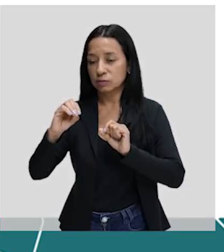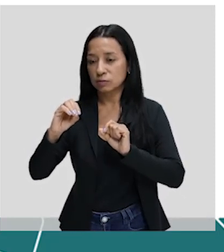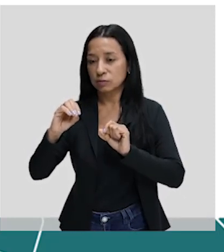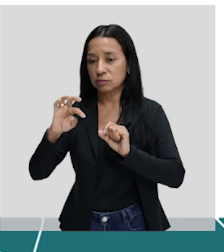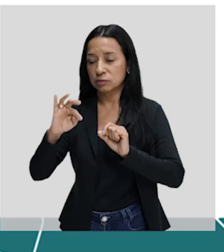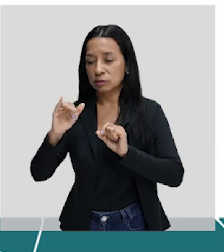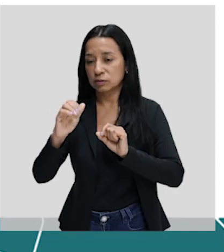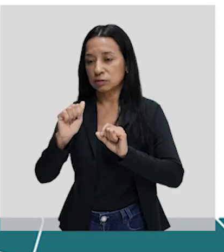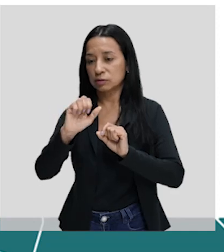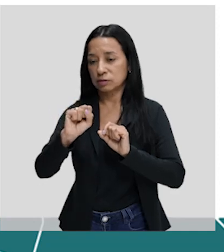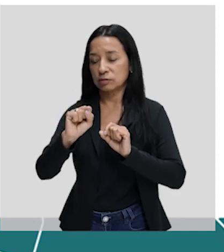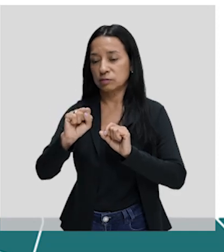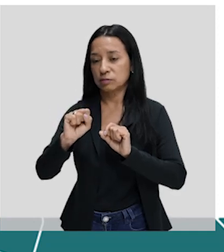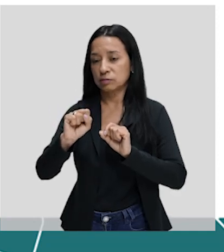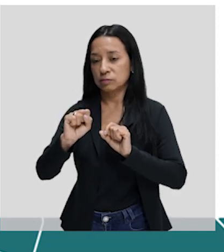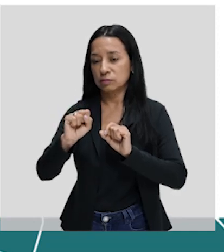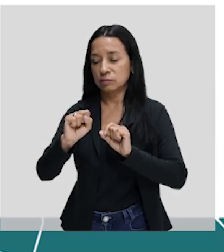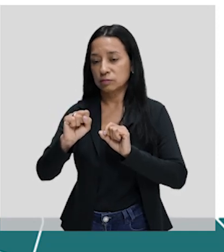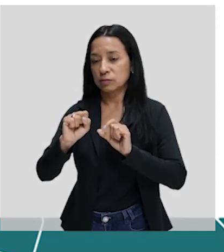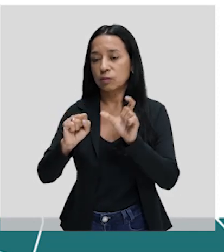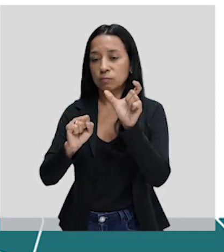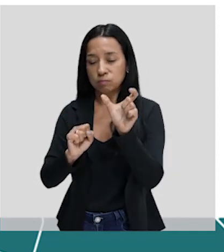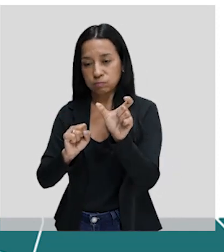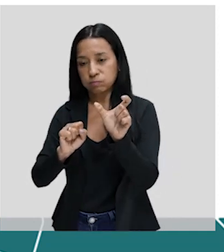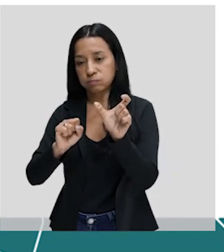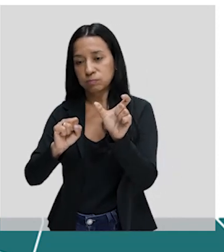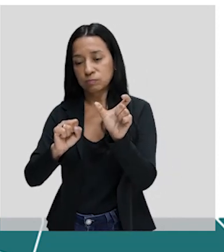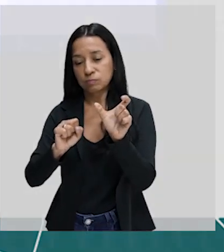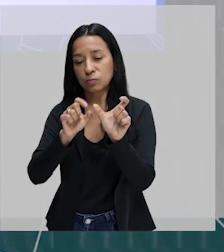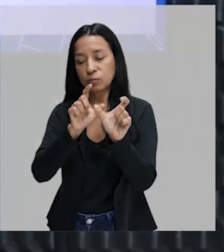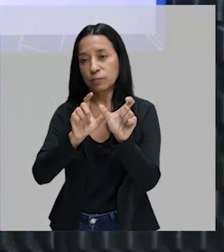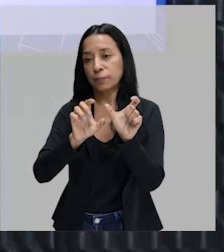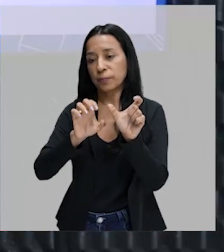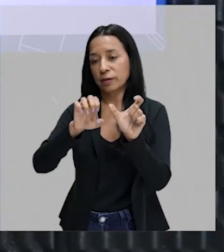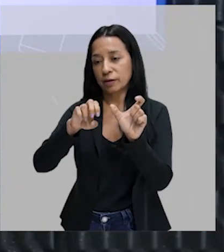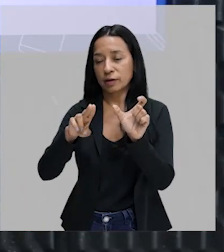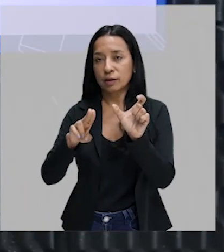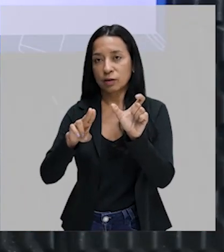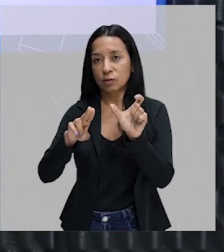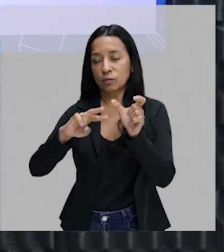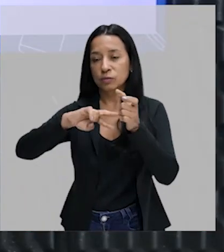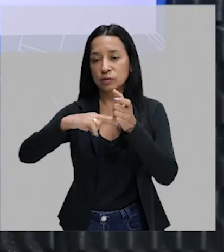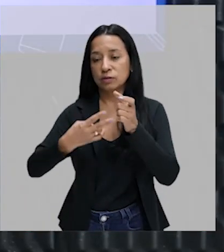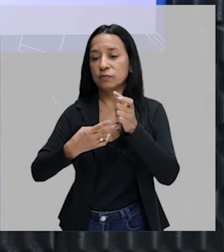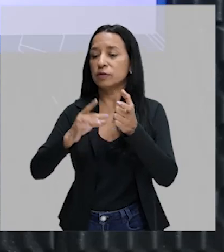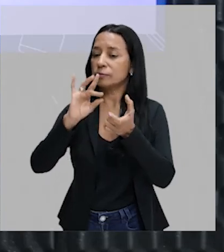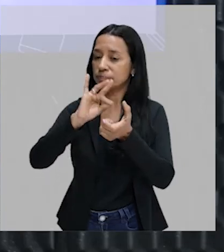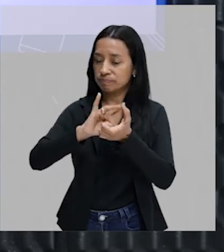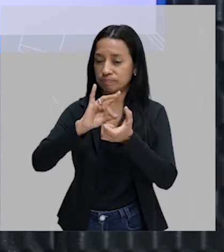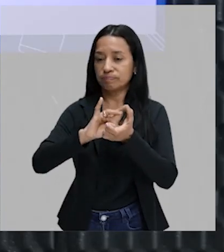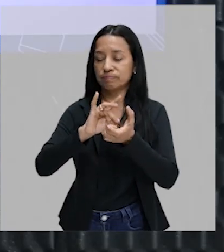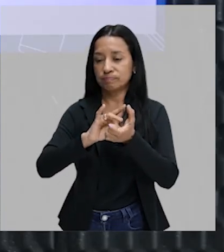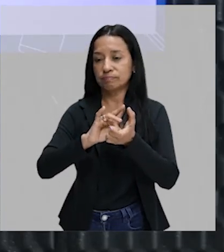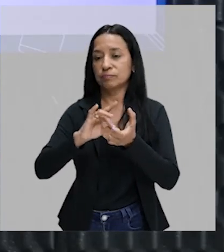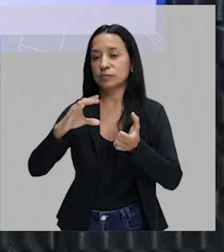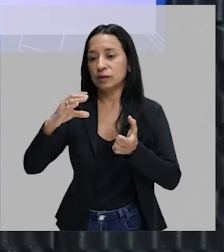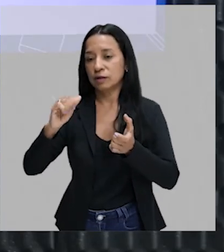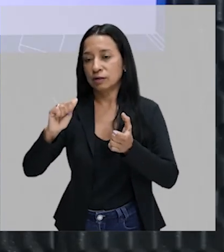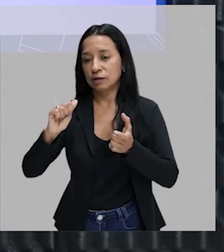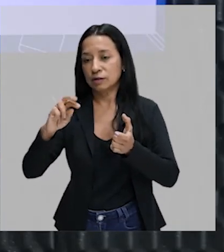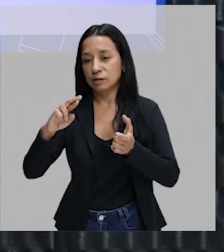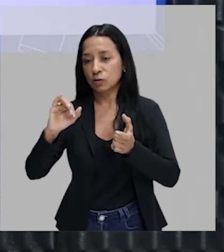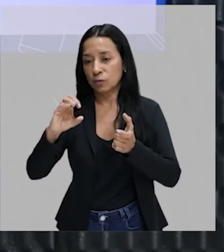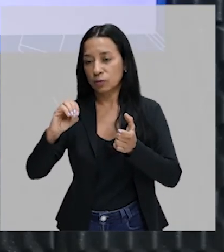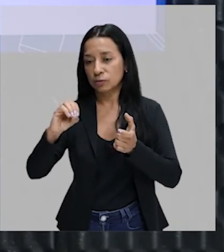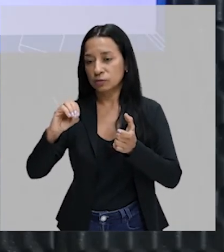palavra eu aqui, pessoal, esse iniciozinho da palavra eu significa verdadeiro, tá? E cariótica vem